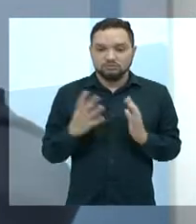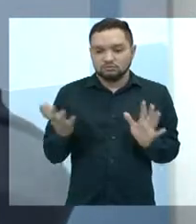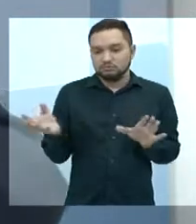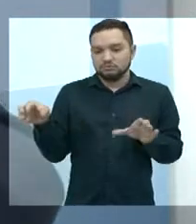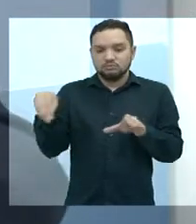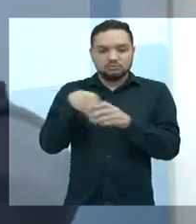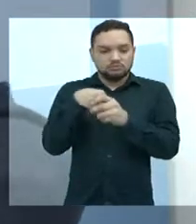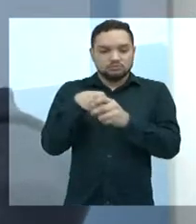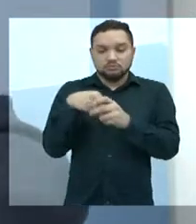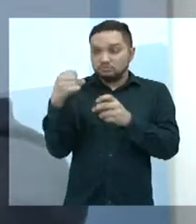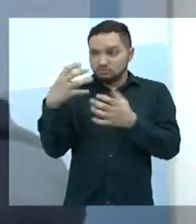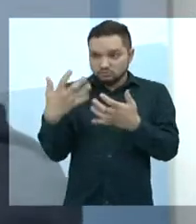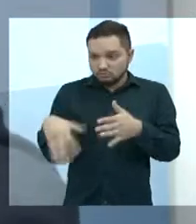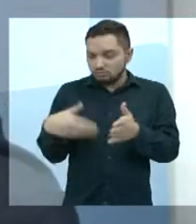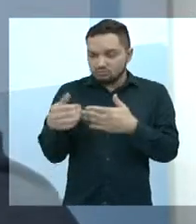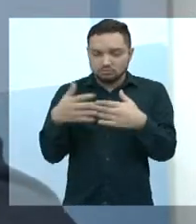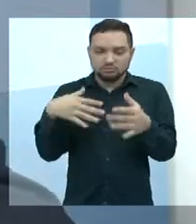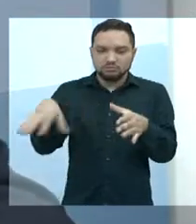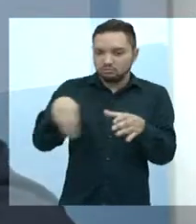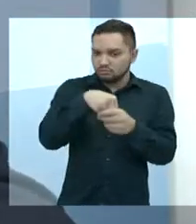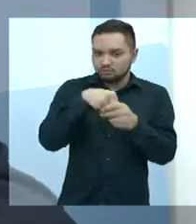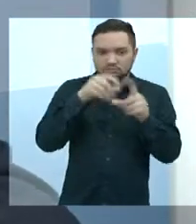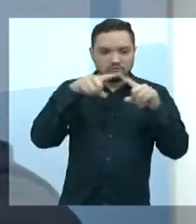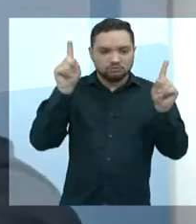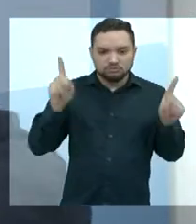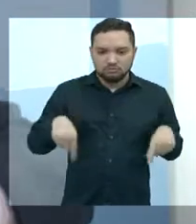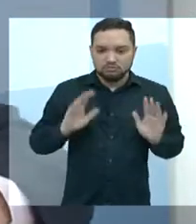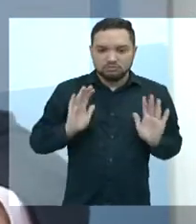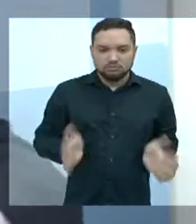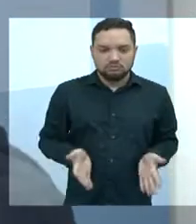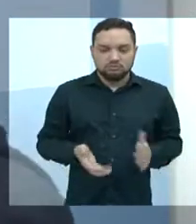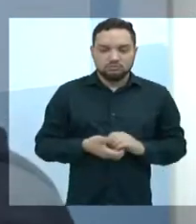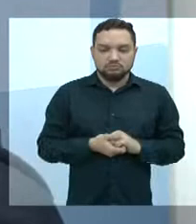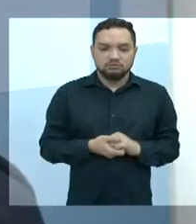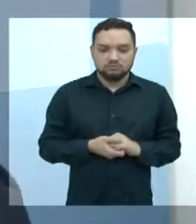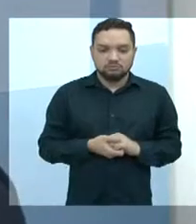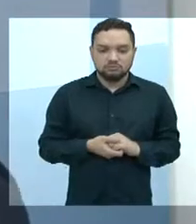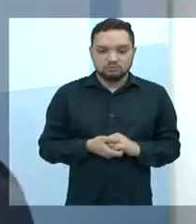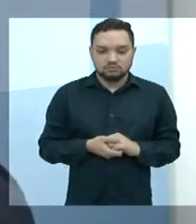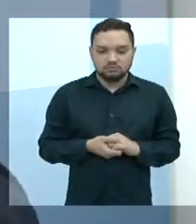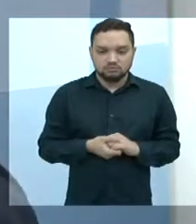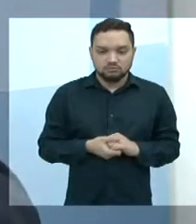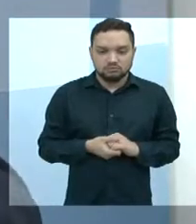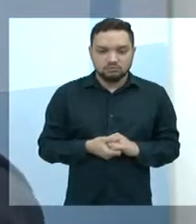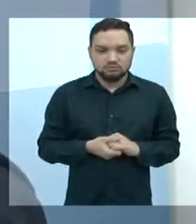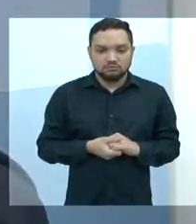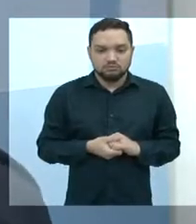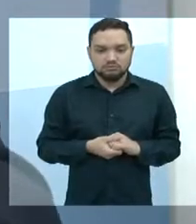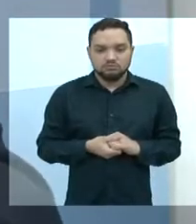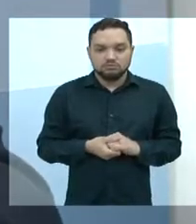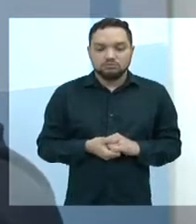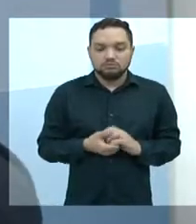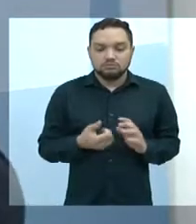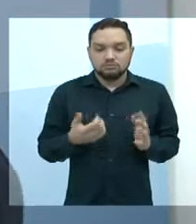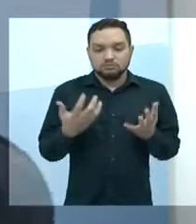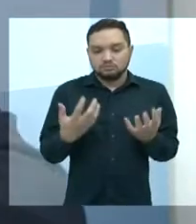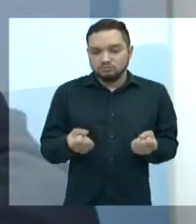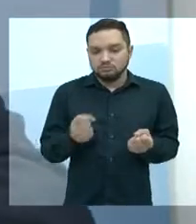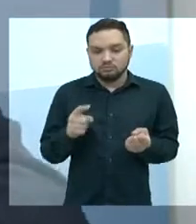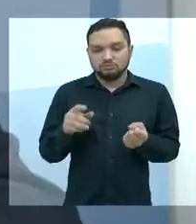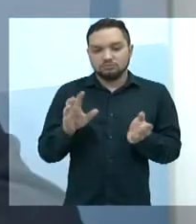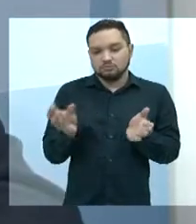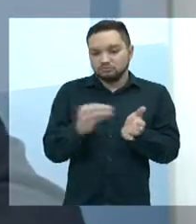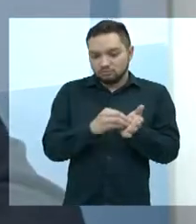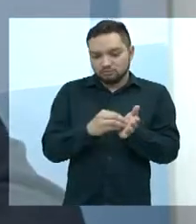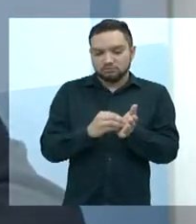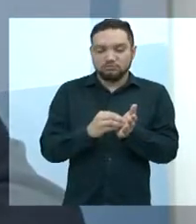estava incluído. Que, por falta de informação, às vezes se auto-excluía. Aí, quando ele, não, mas eu assinei o papel. Não, o senhor quis assinar, mas eu não aceitei. O senhor não assinou, eu lhe botei